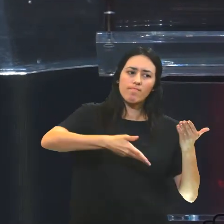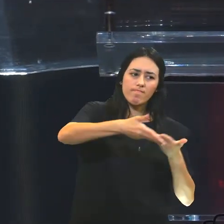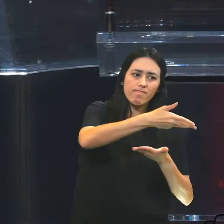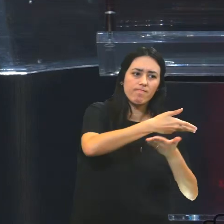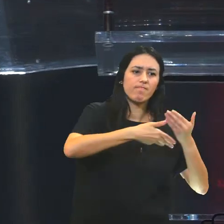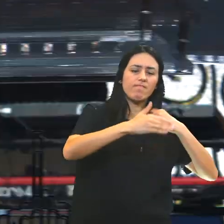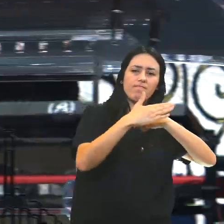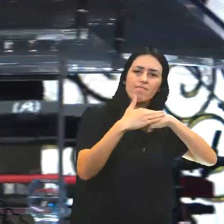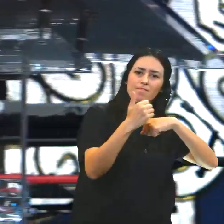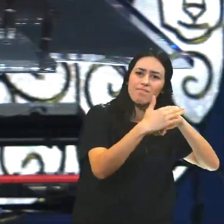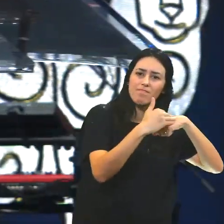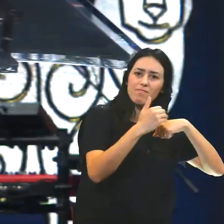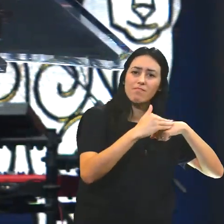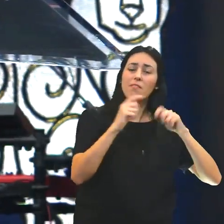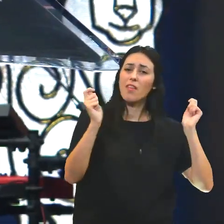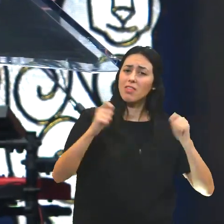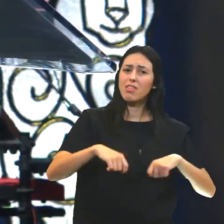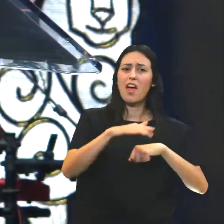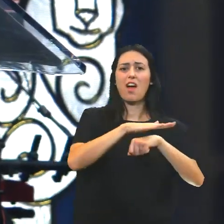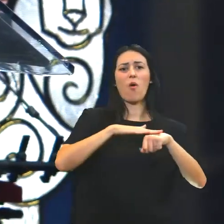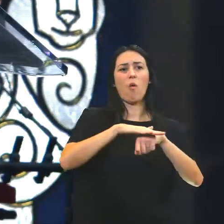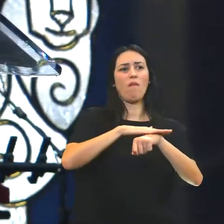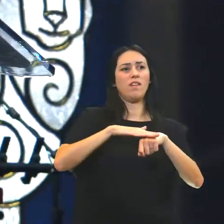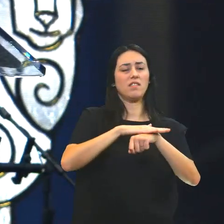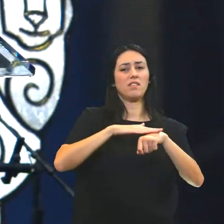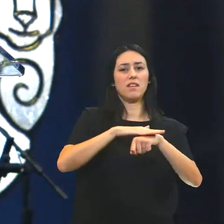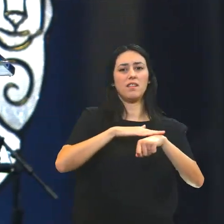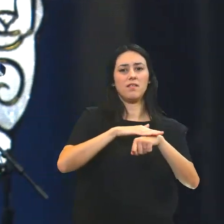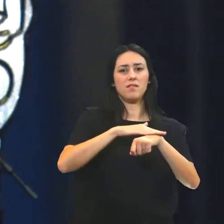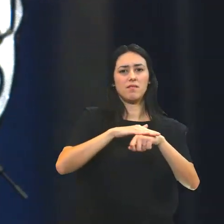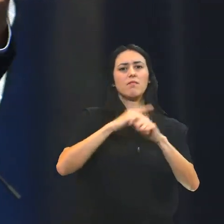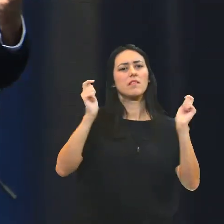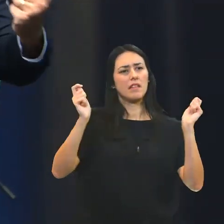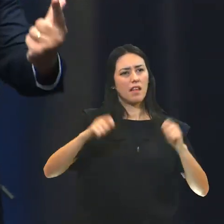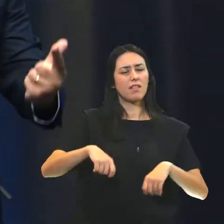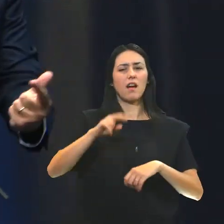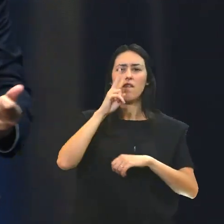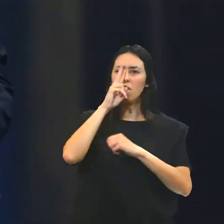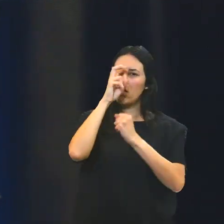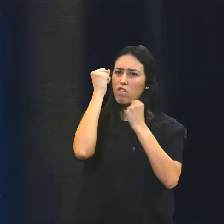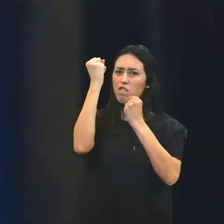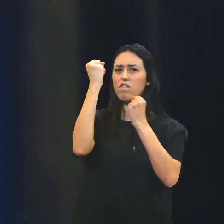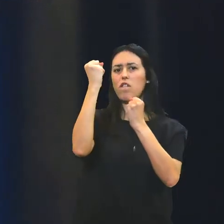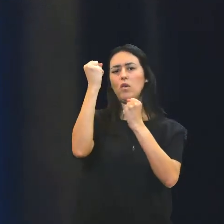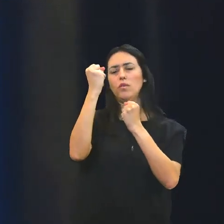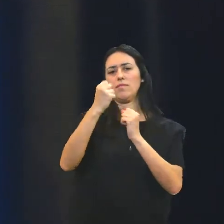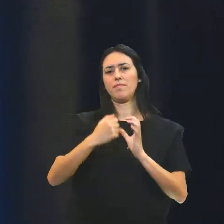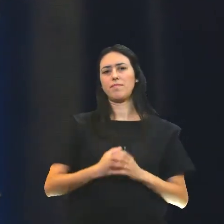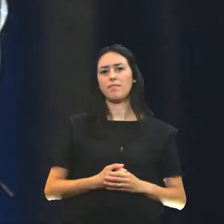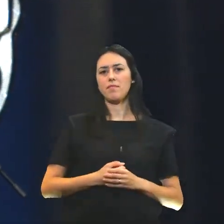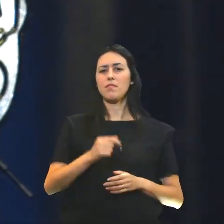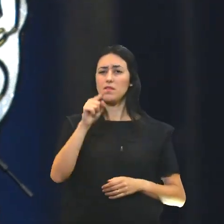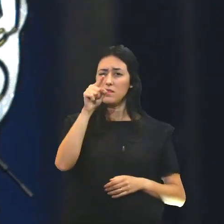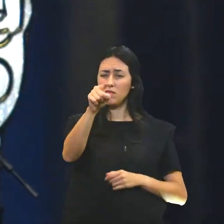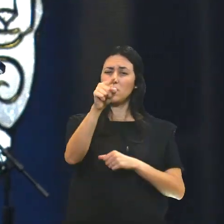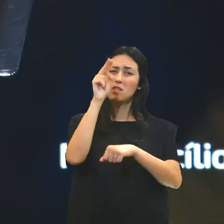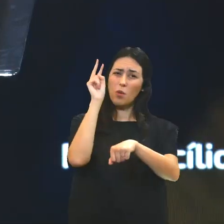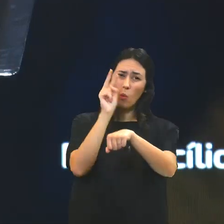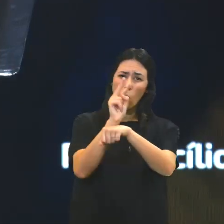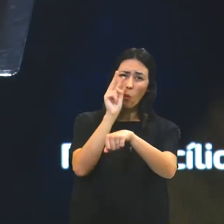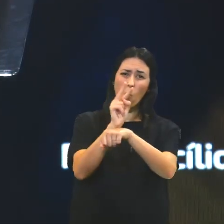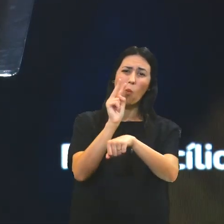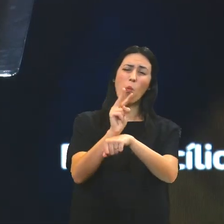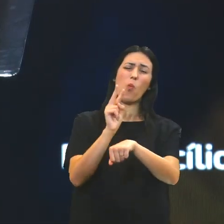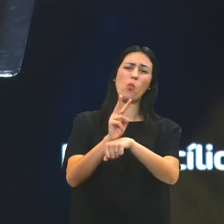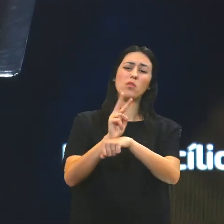pode conversar e a gente pode sim se fortalecer. Cuide e faça da